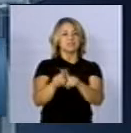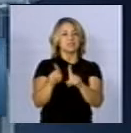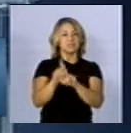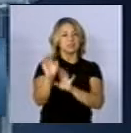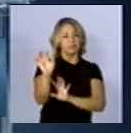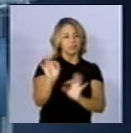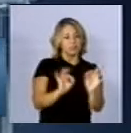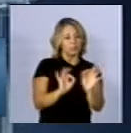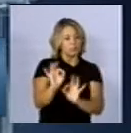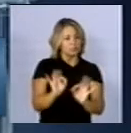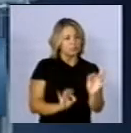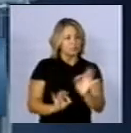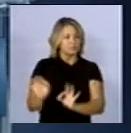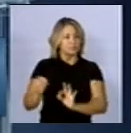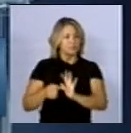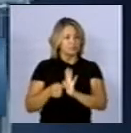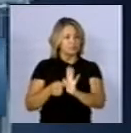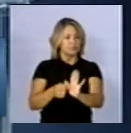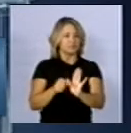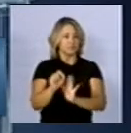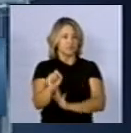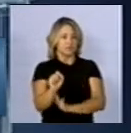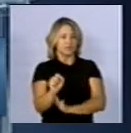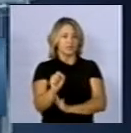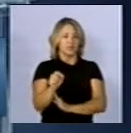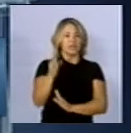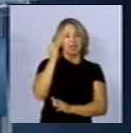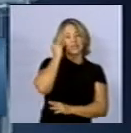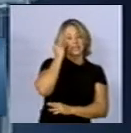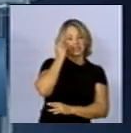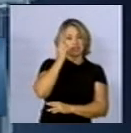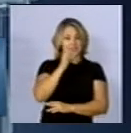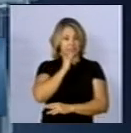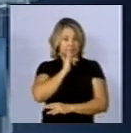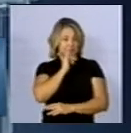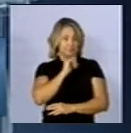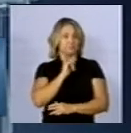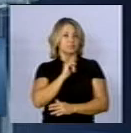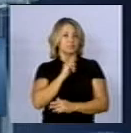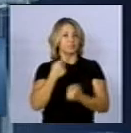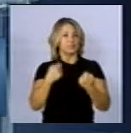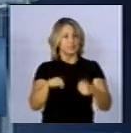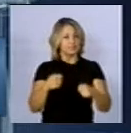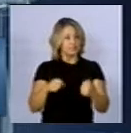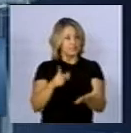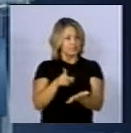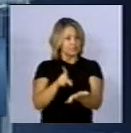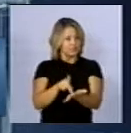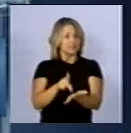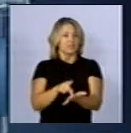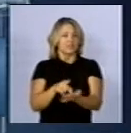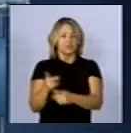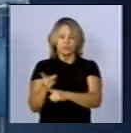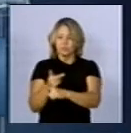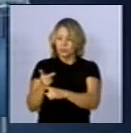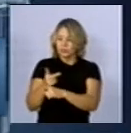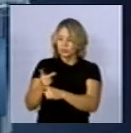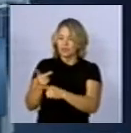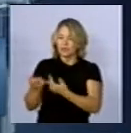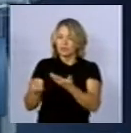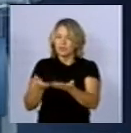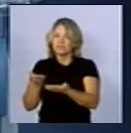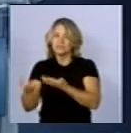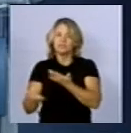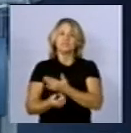exercício no sentido de buscar entender se eu tivesse que efetivamente buscar o atendimento de um valor